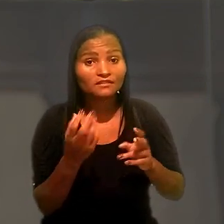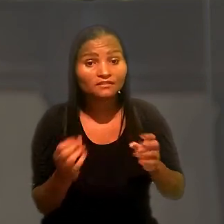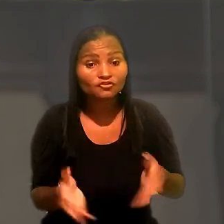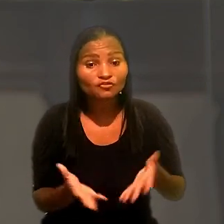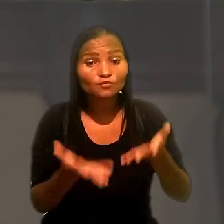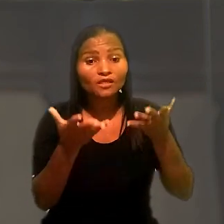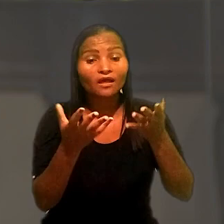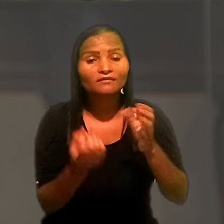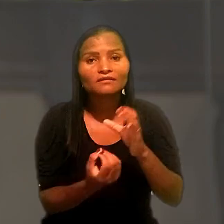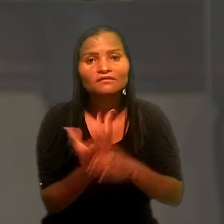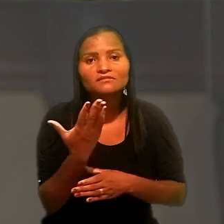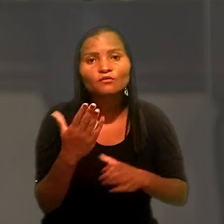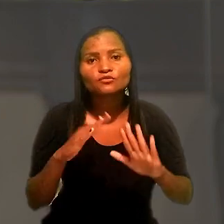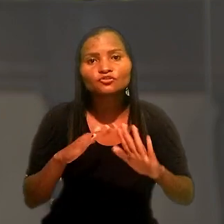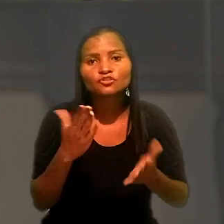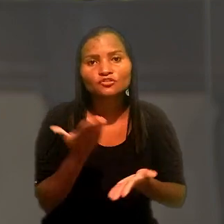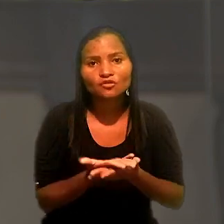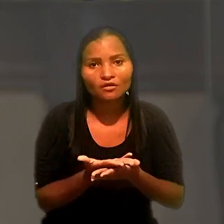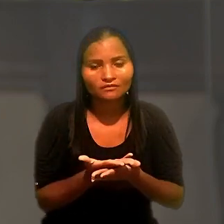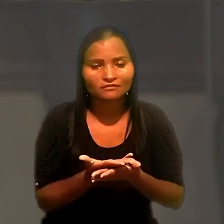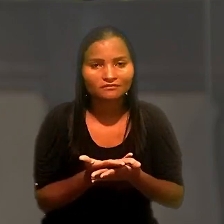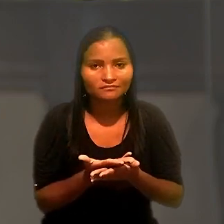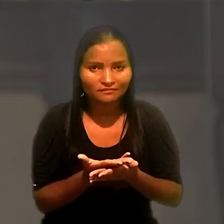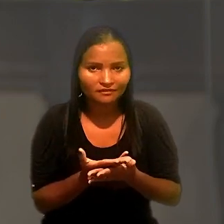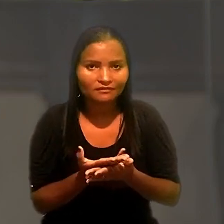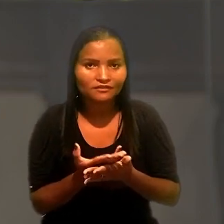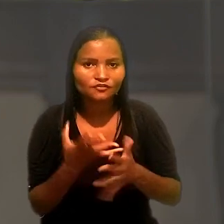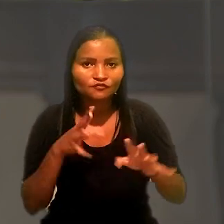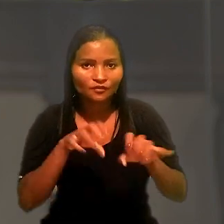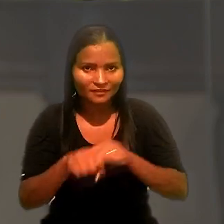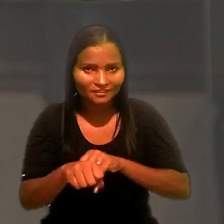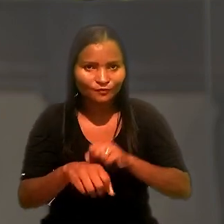de formação de magistrados,